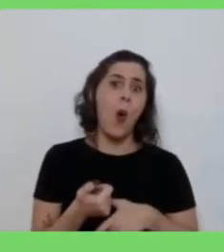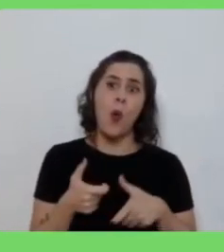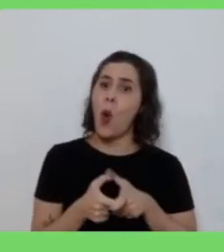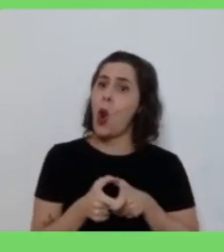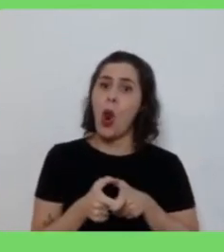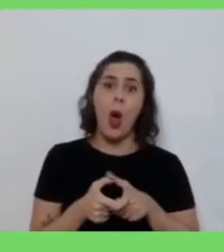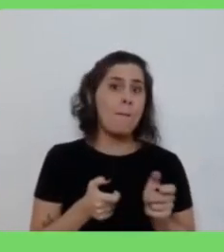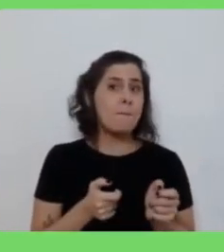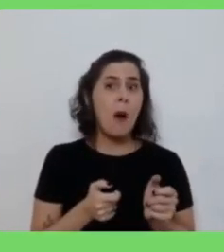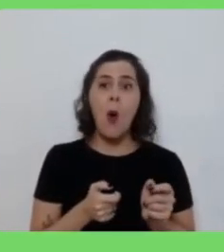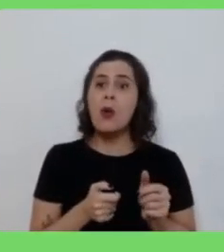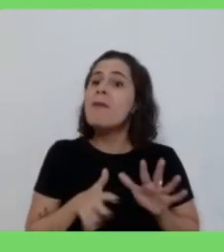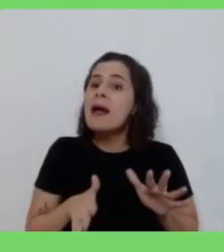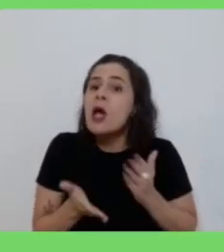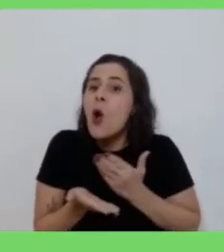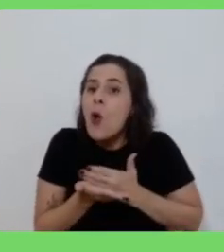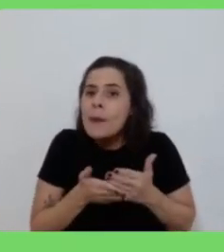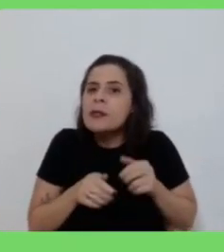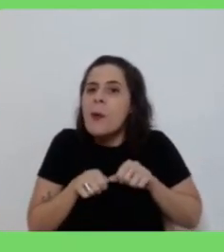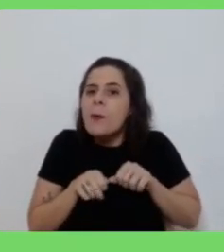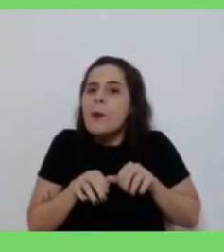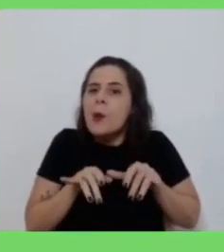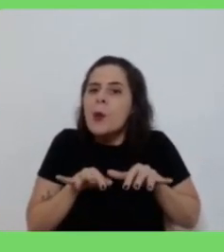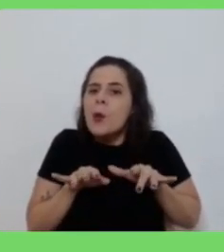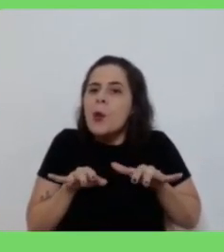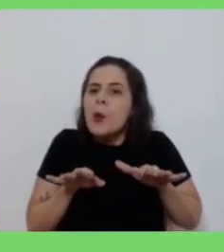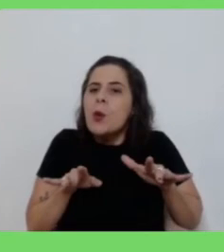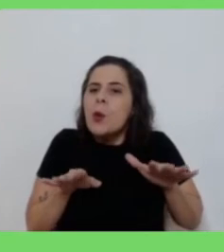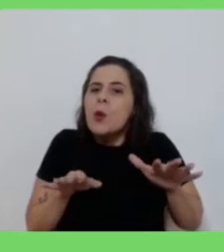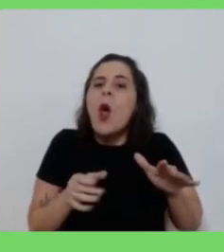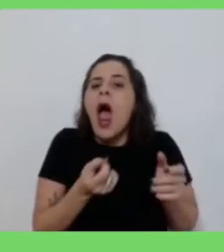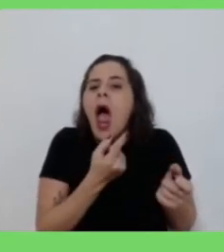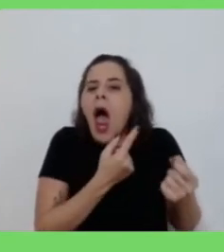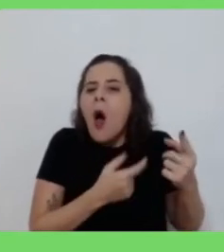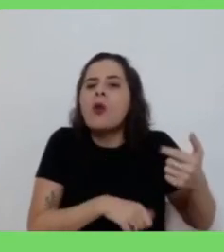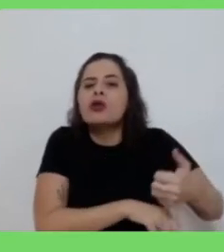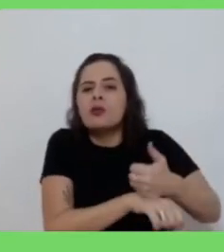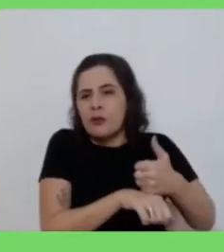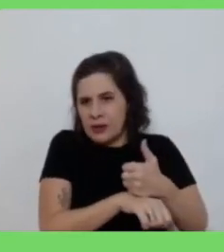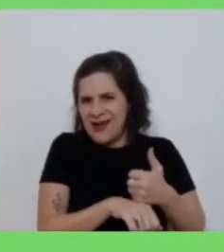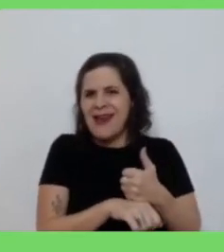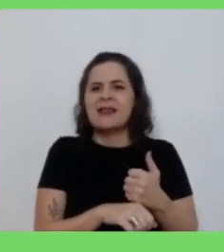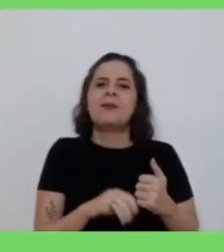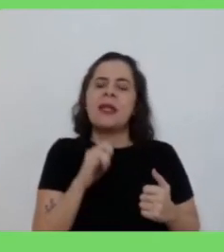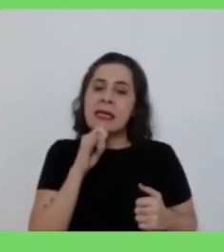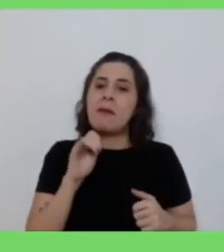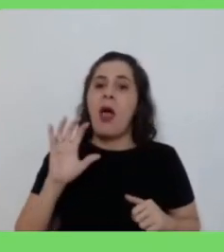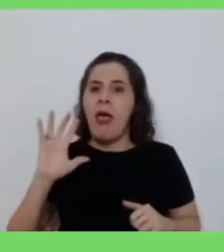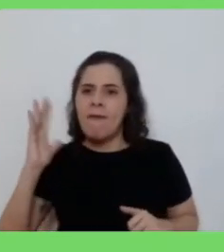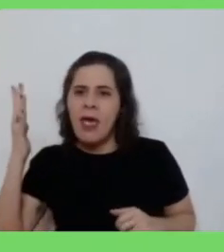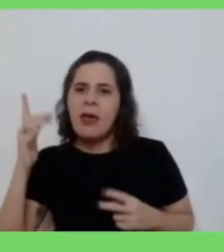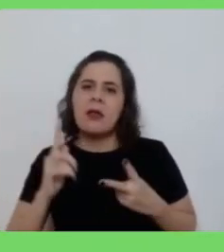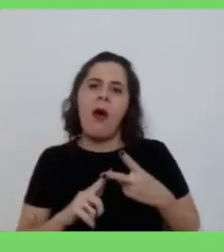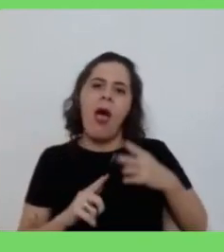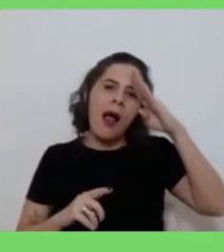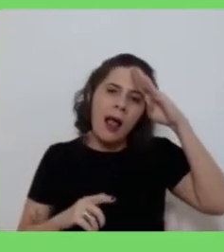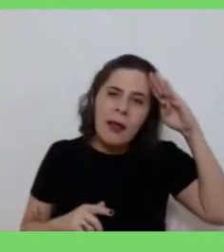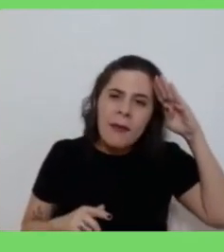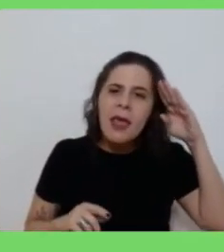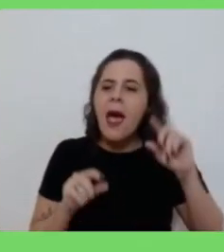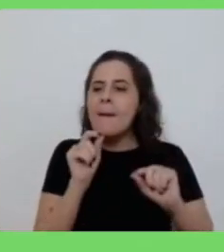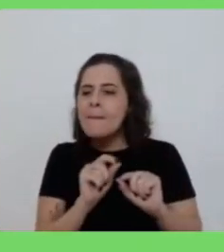mas que já estava começando né com essa profissionalização então eventos academia mapeamento